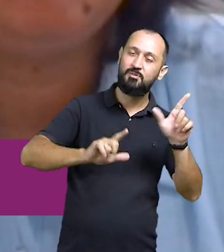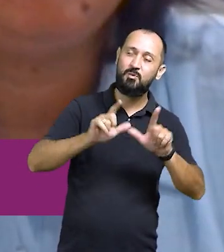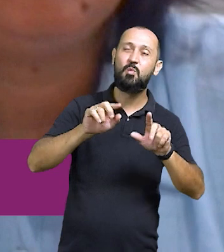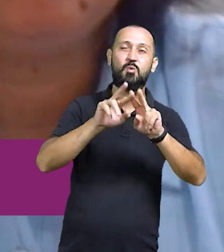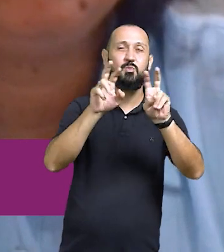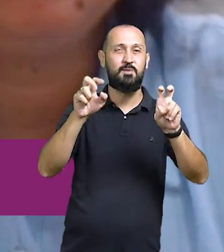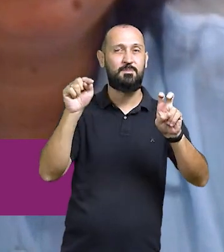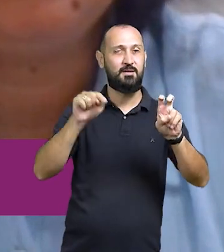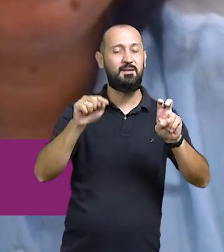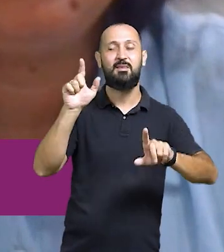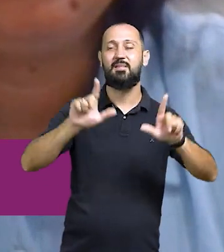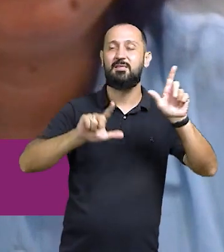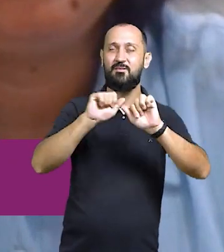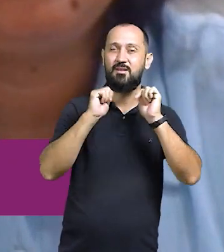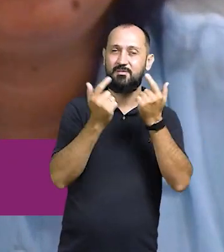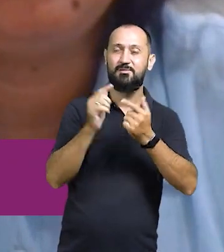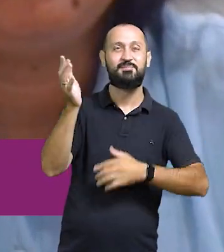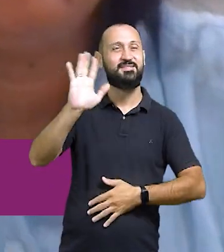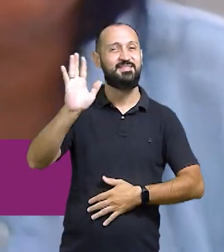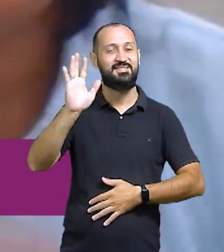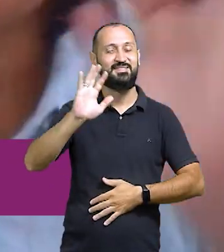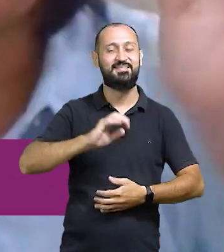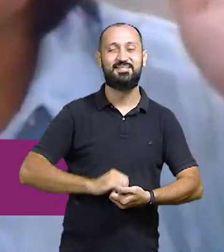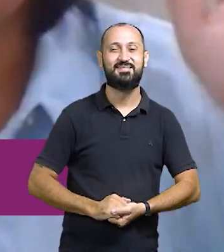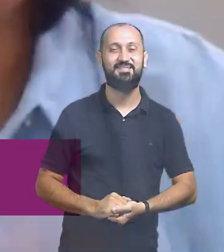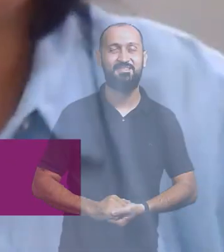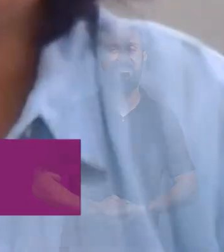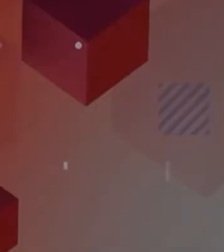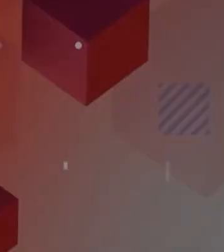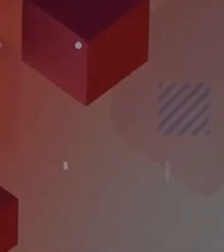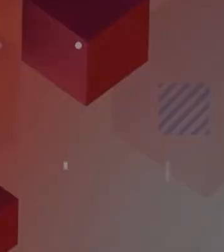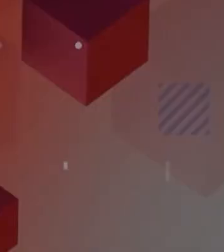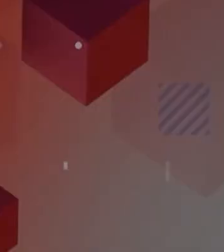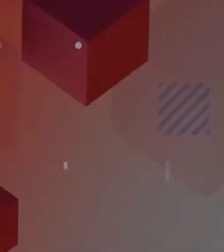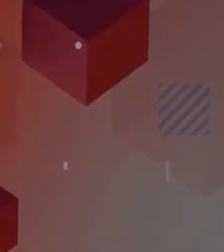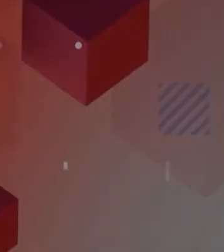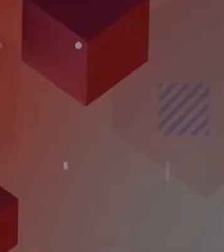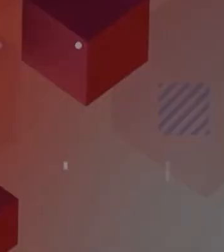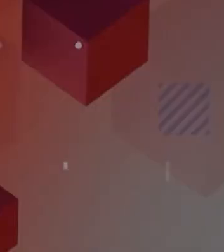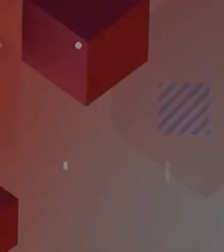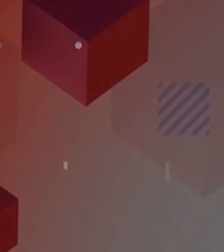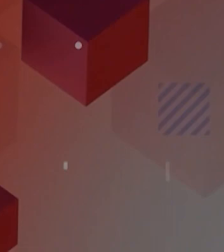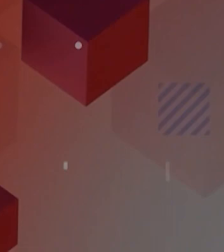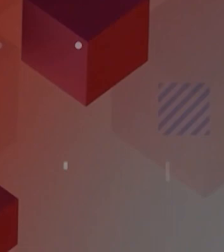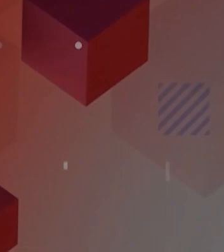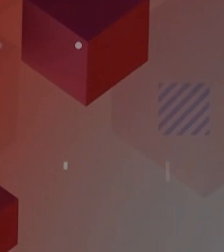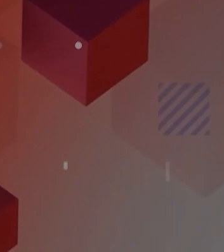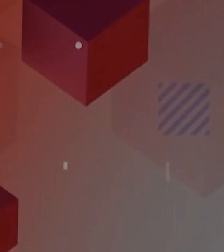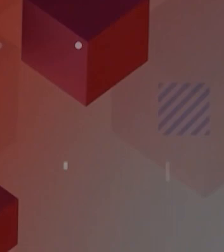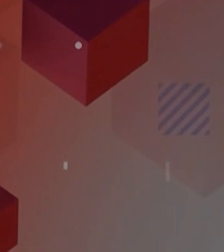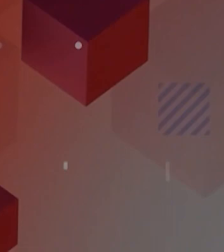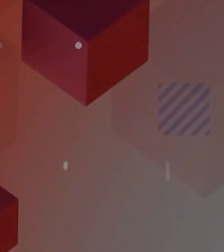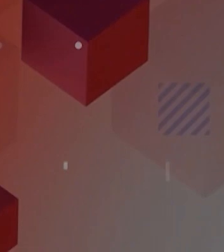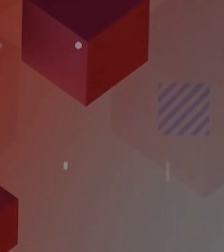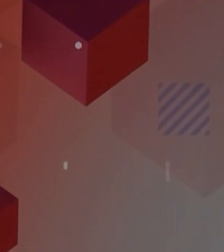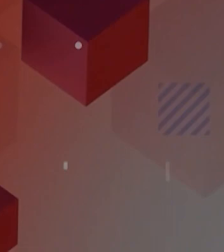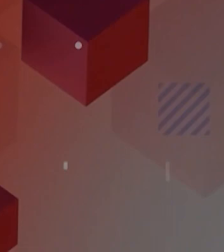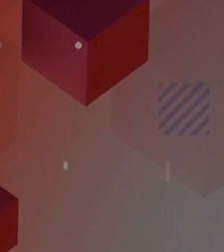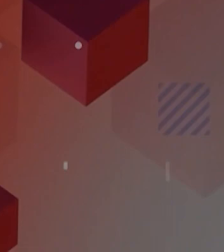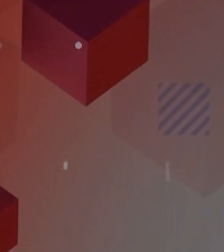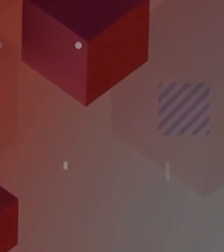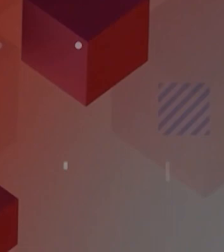Sul. O trabalho de vocês é valoroso, nós somos aí um modelo para muitos estados do país, conforme você mesmo colocou para a